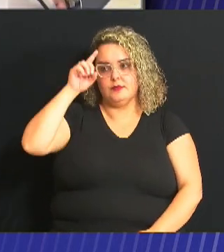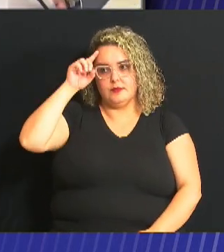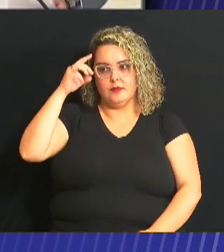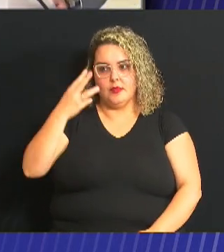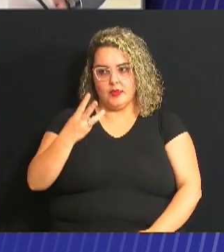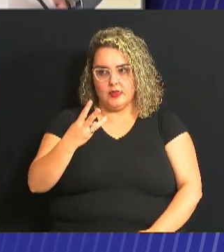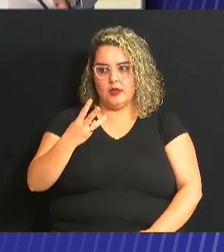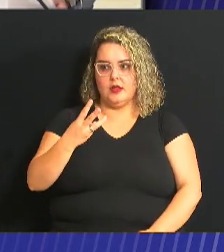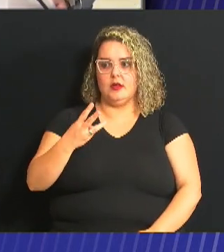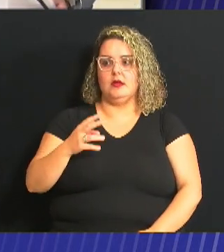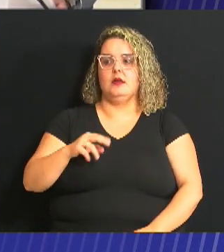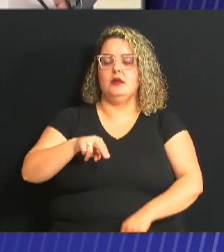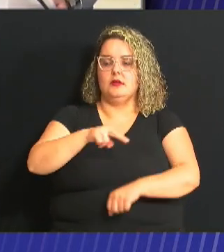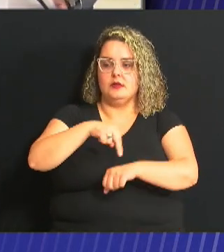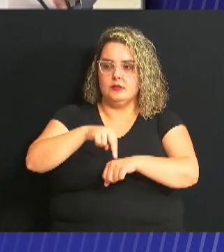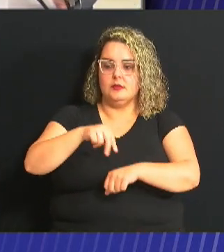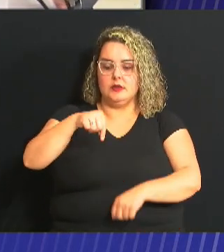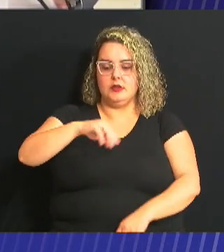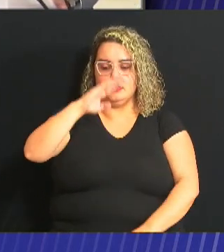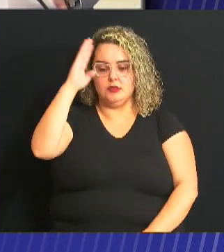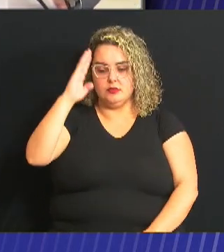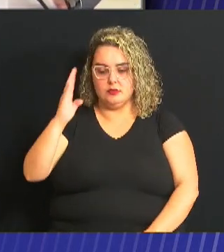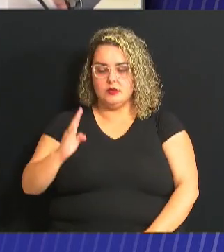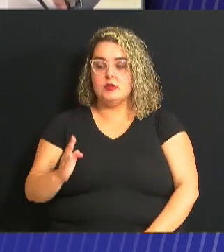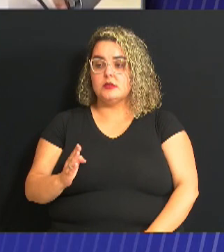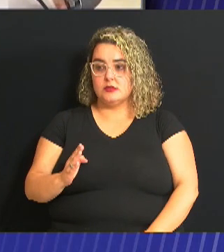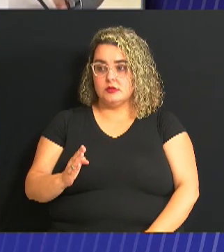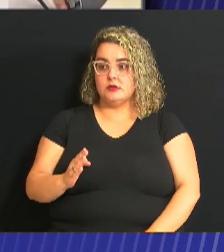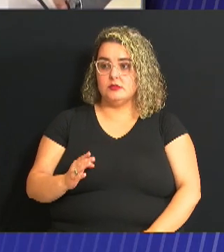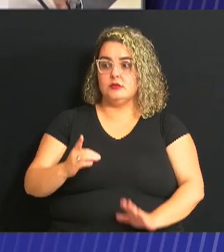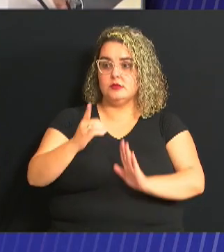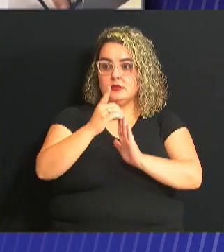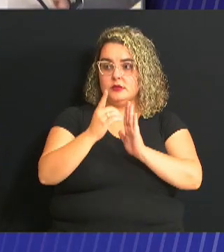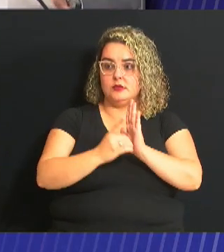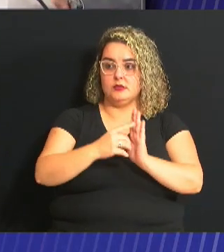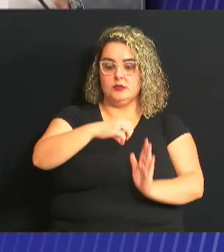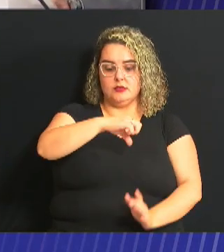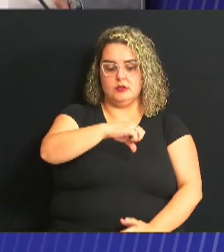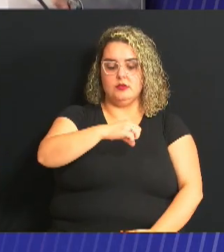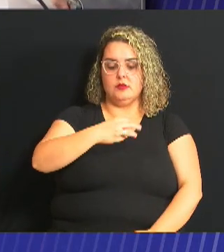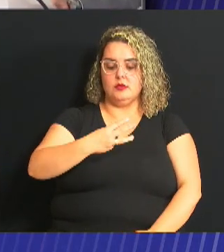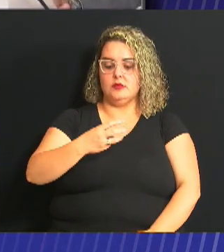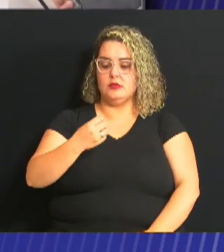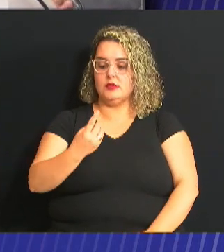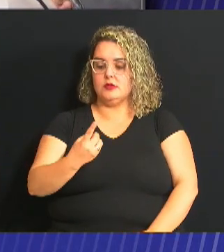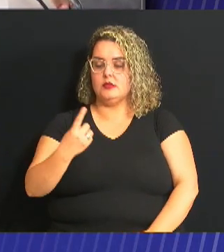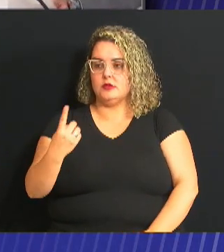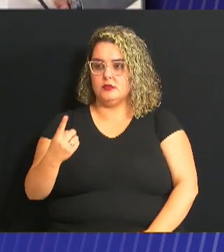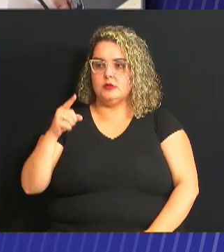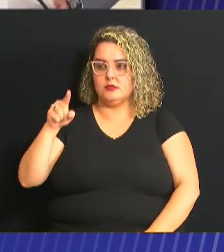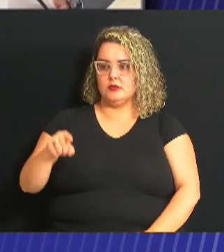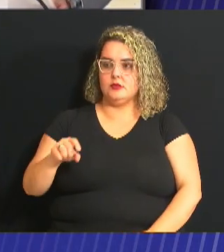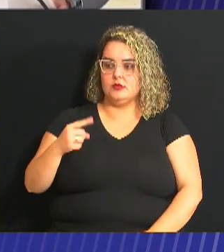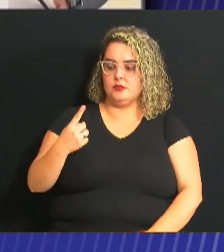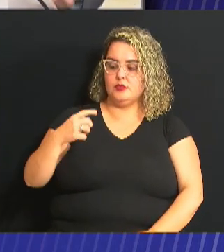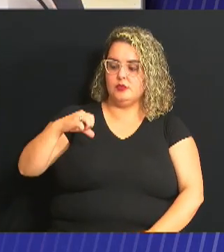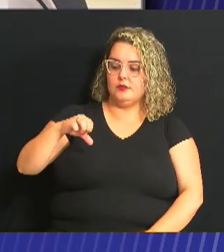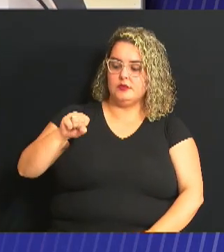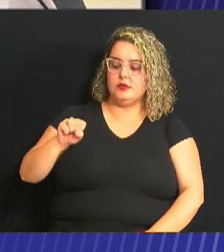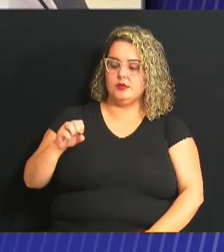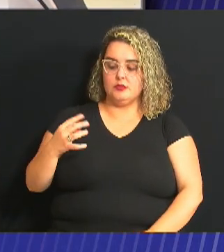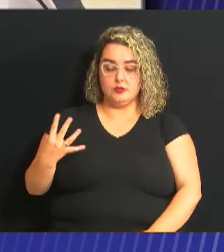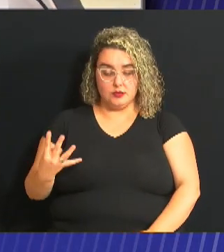mas nós comemoramos no Brasil, por conta do decreto 9.311 de 1884,